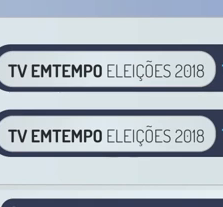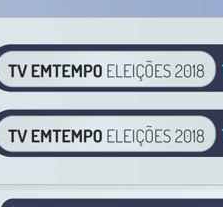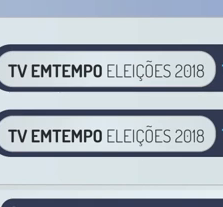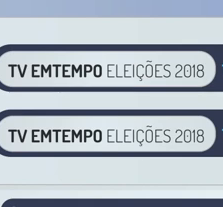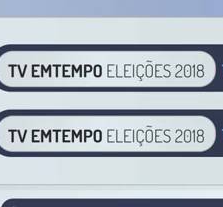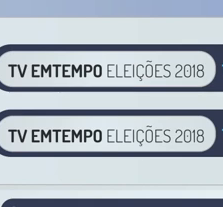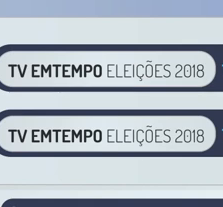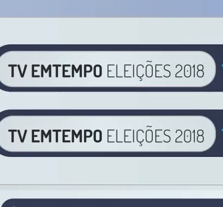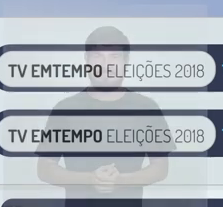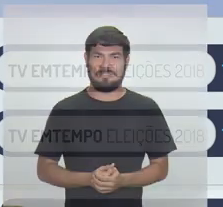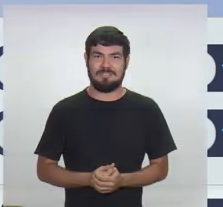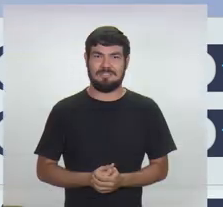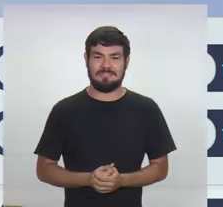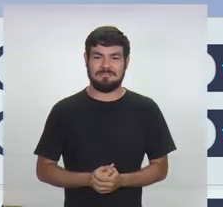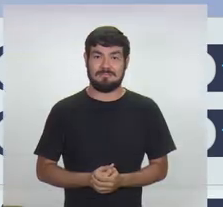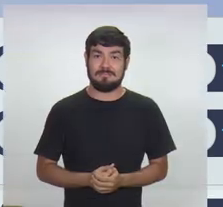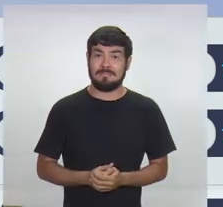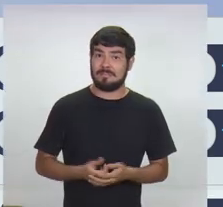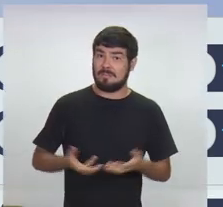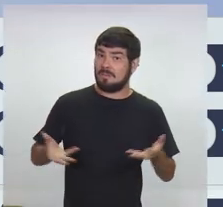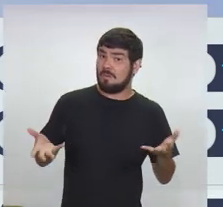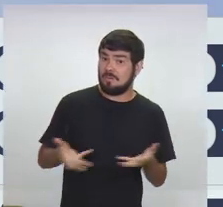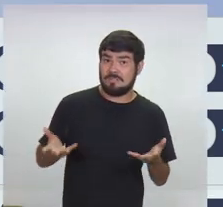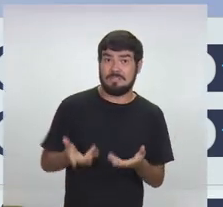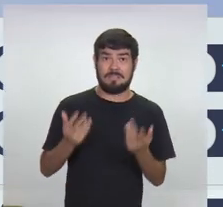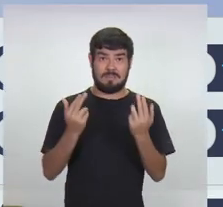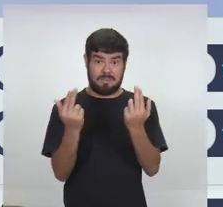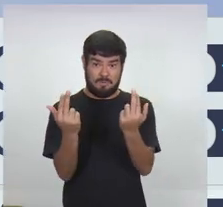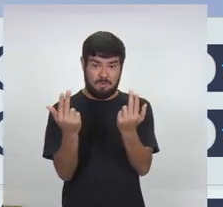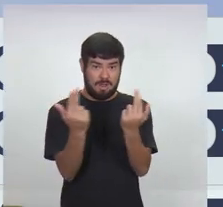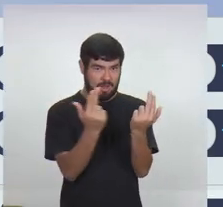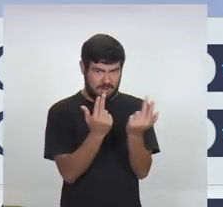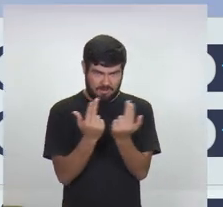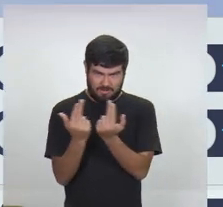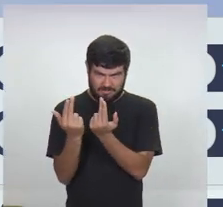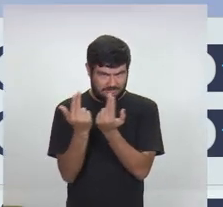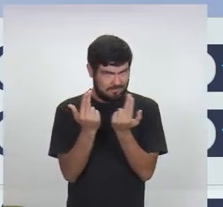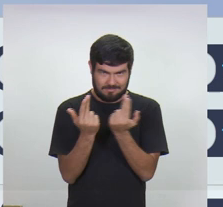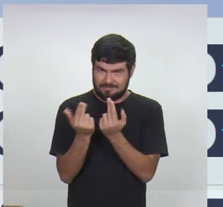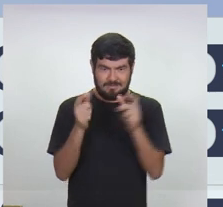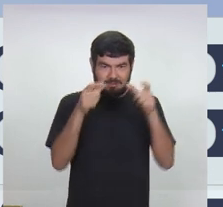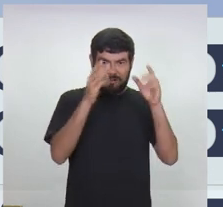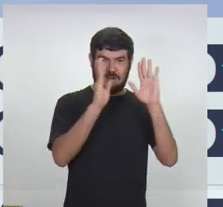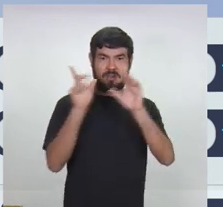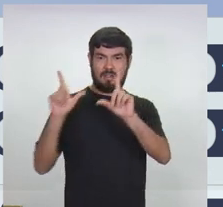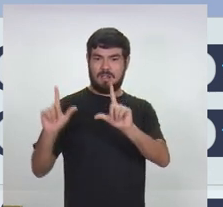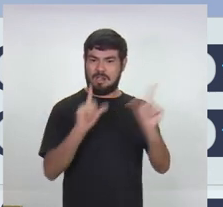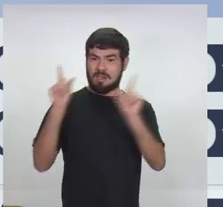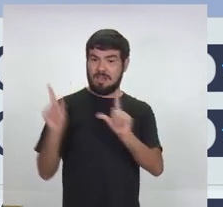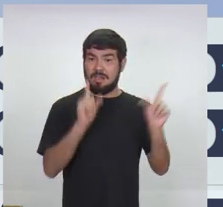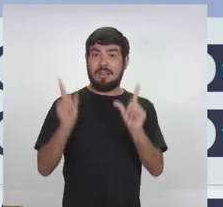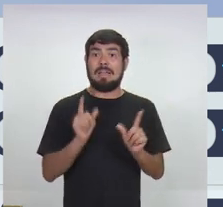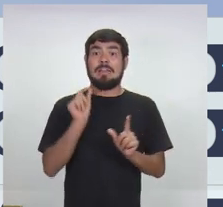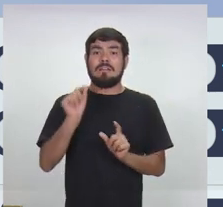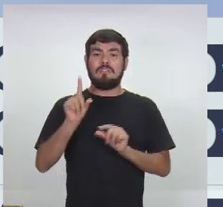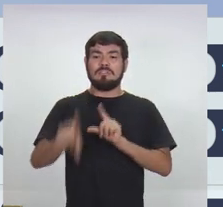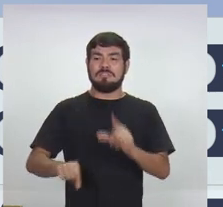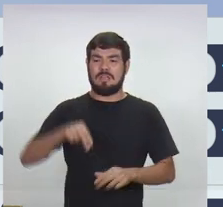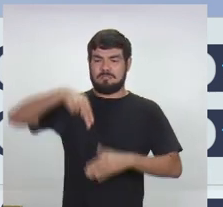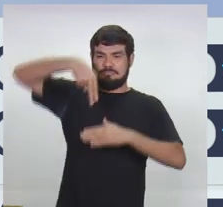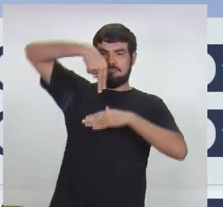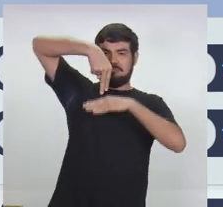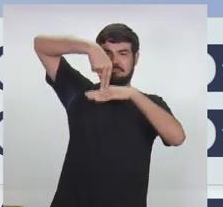no debate de hoje as regras são iguais em todos os blocos o candidato sorteado fica no púlpito central e os demais